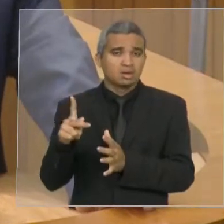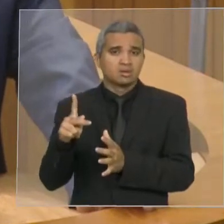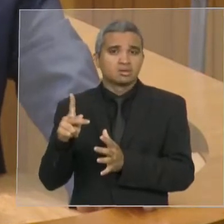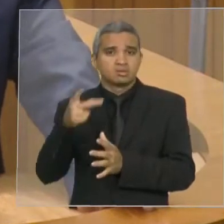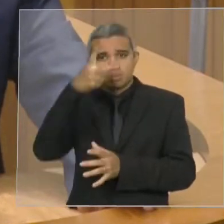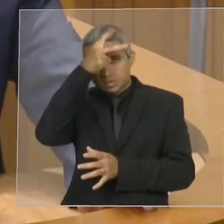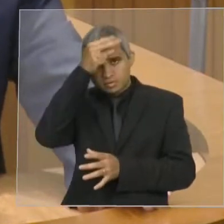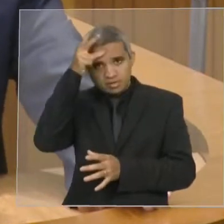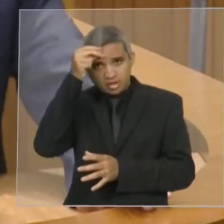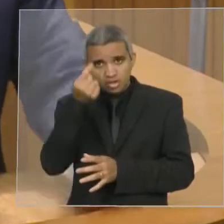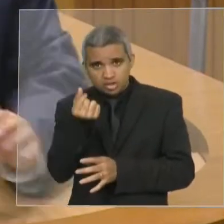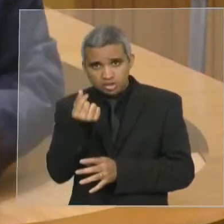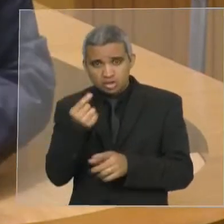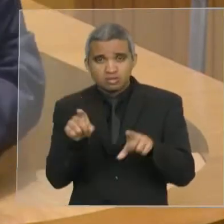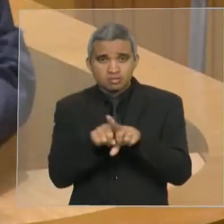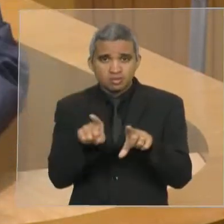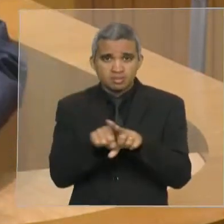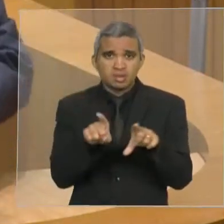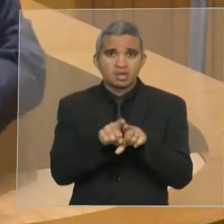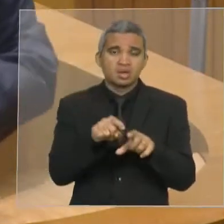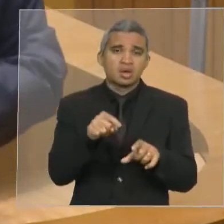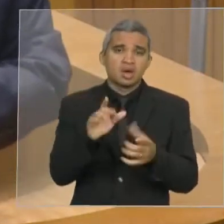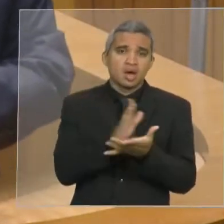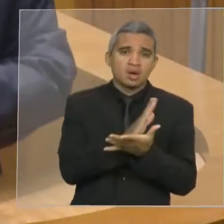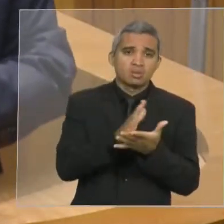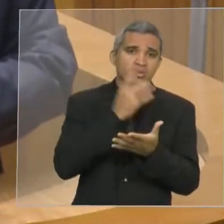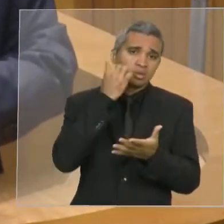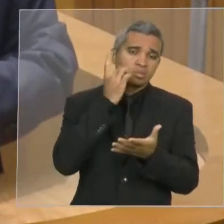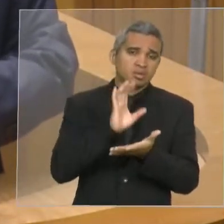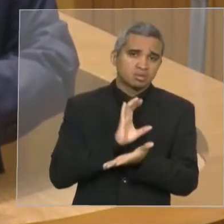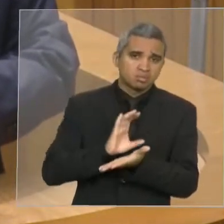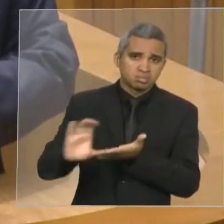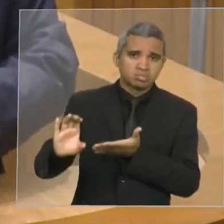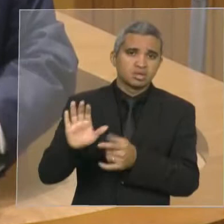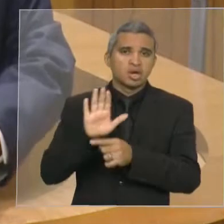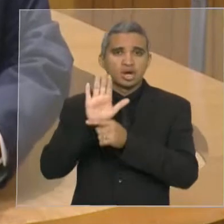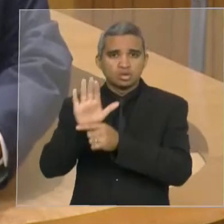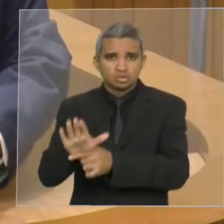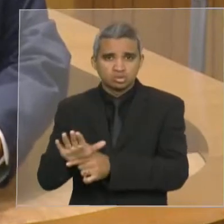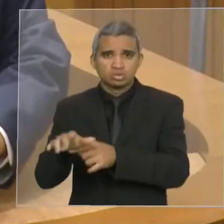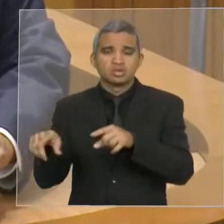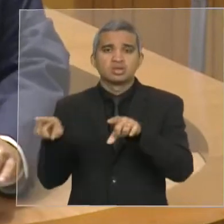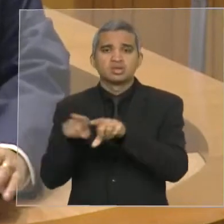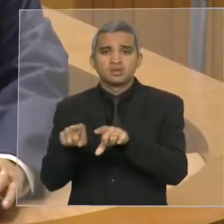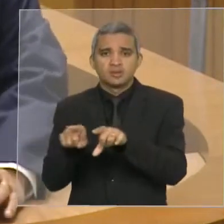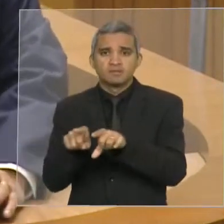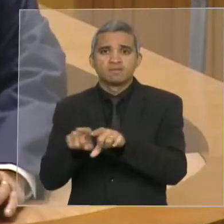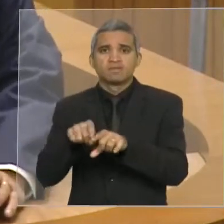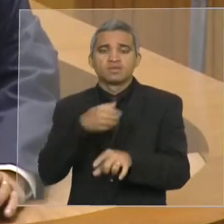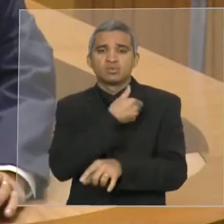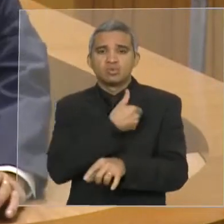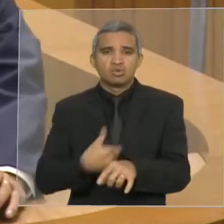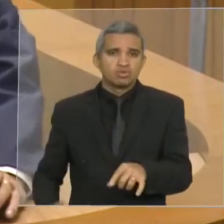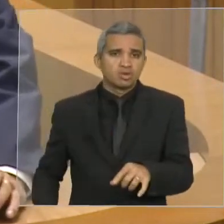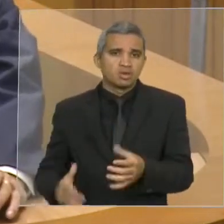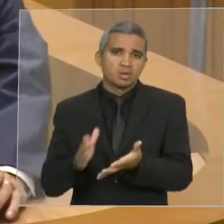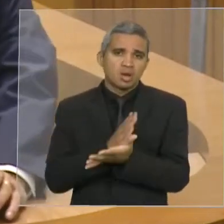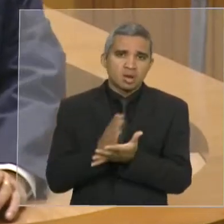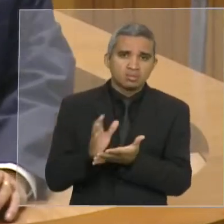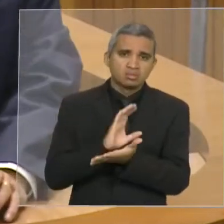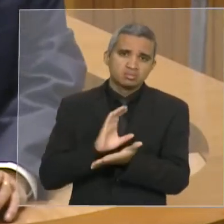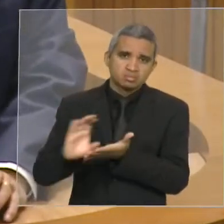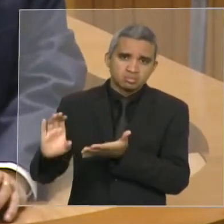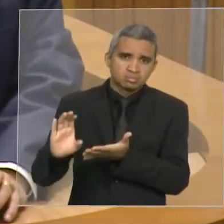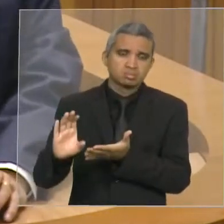e de ajuda do governo do Estado na conclusão e na obtenção de equipamentos para a prefeitura